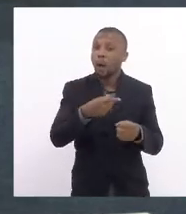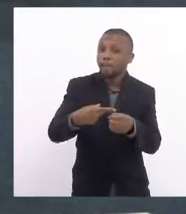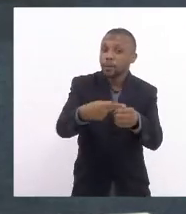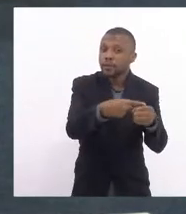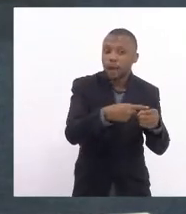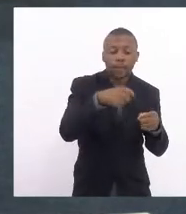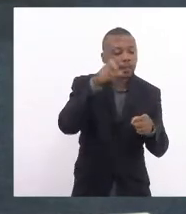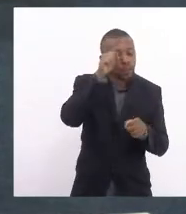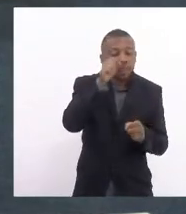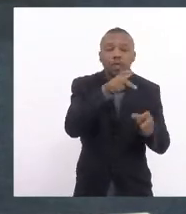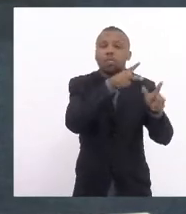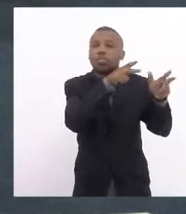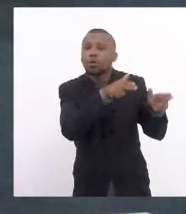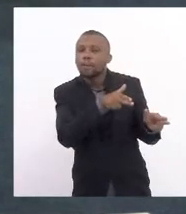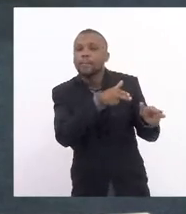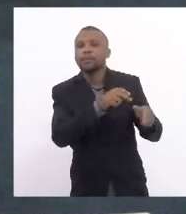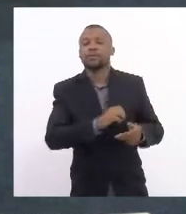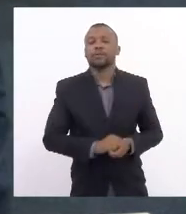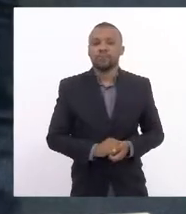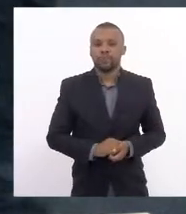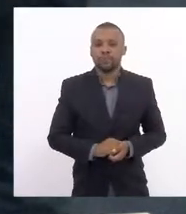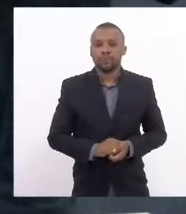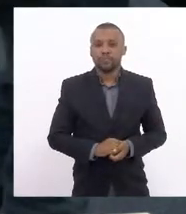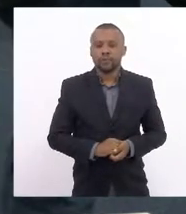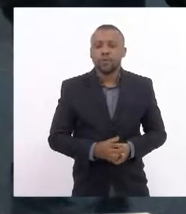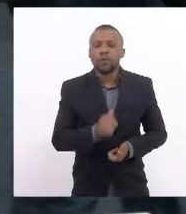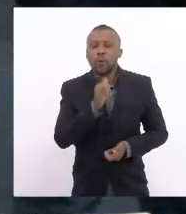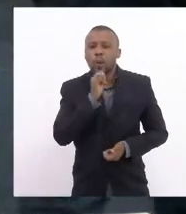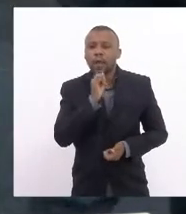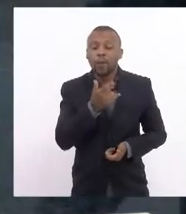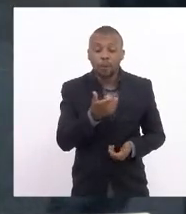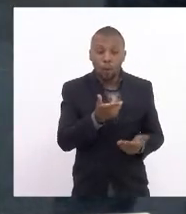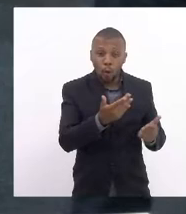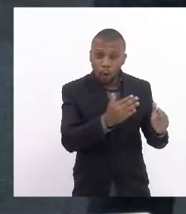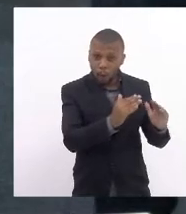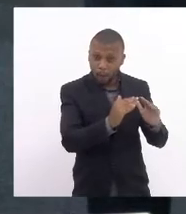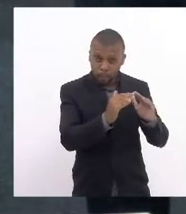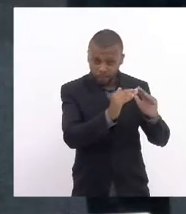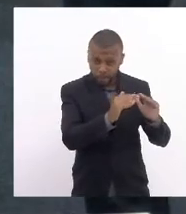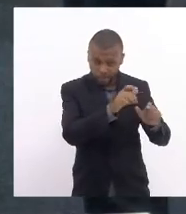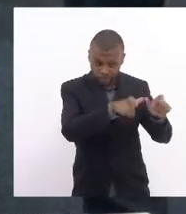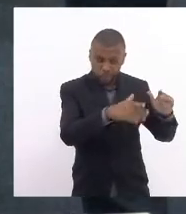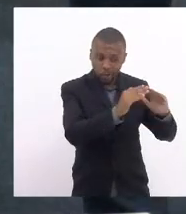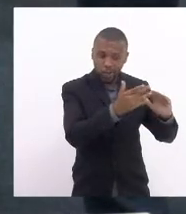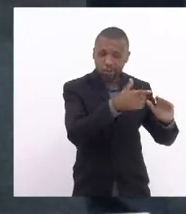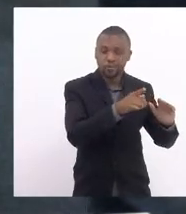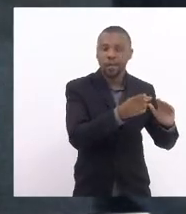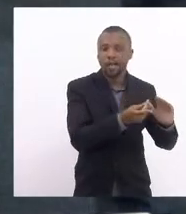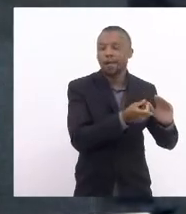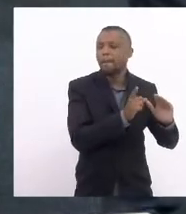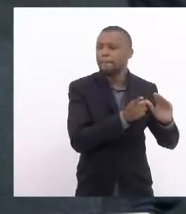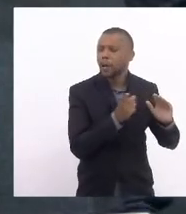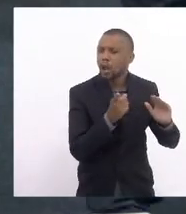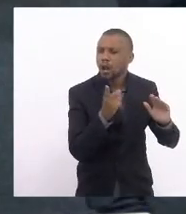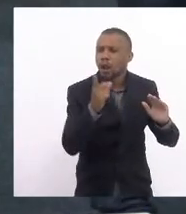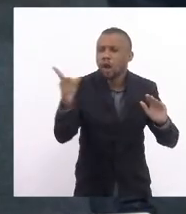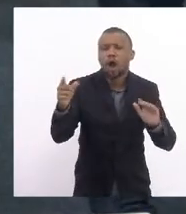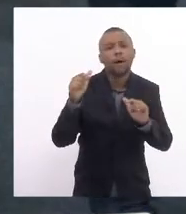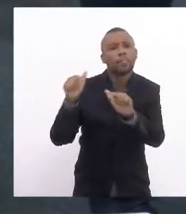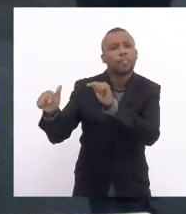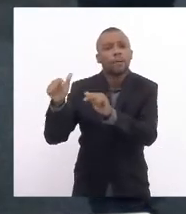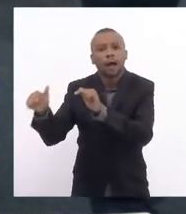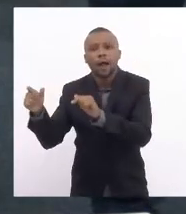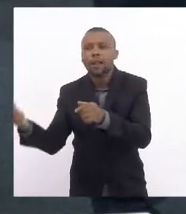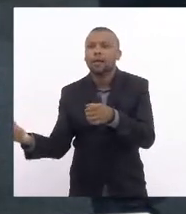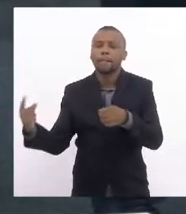conhecida como uma cidade dormitório. A empregabilidade na cidade, falta a empregabilidade na cidade. O